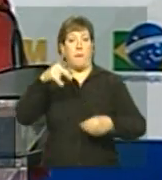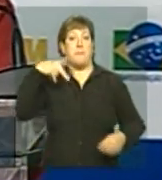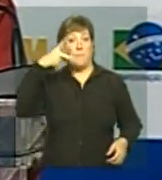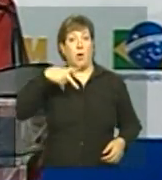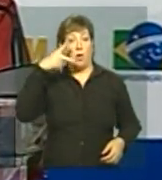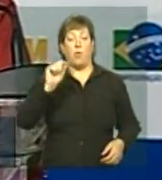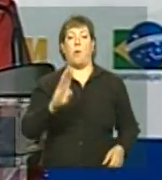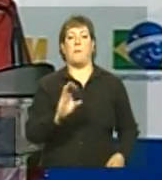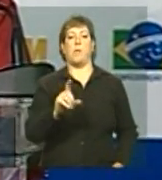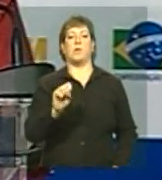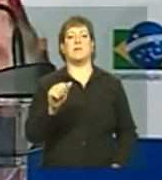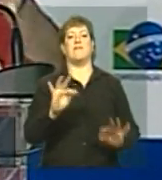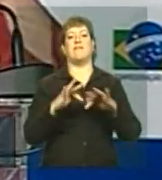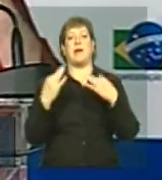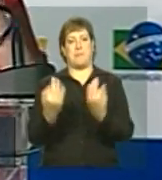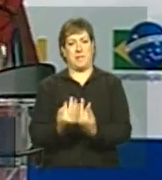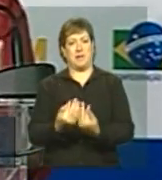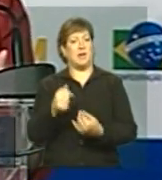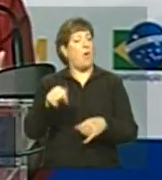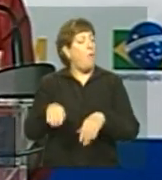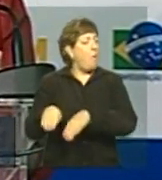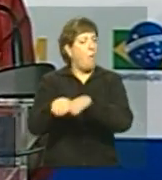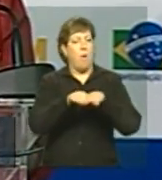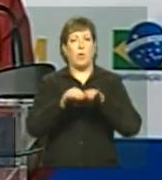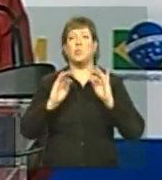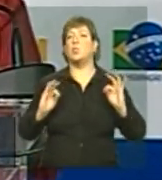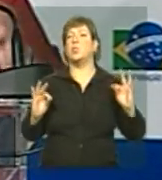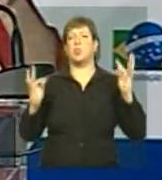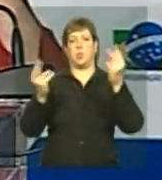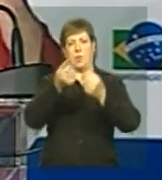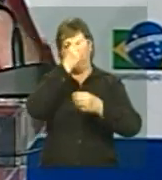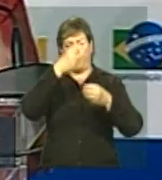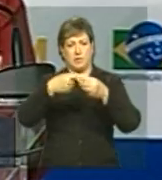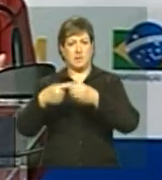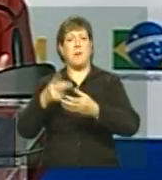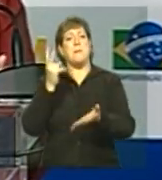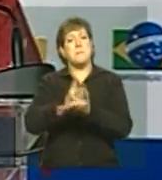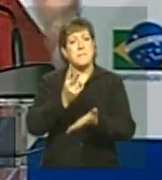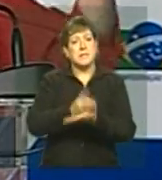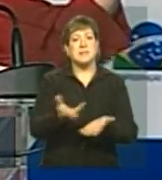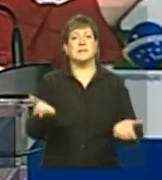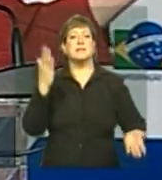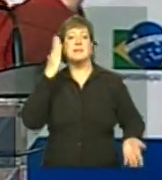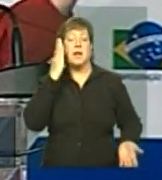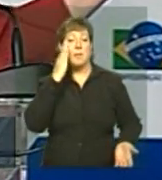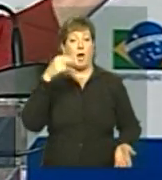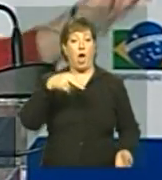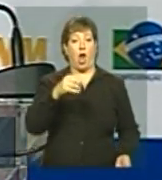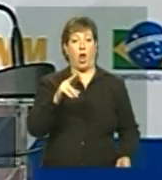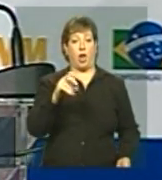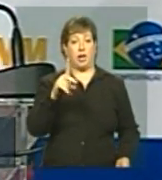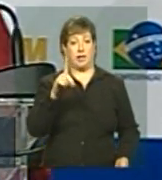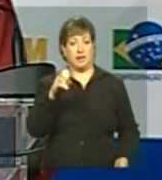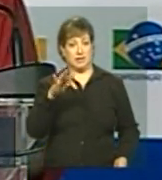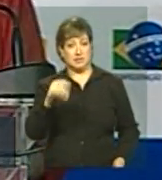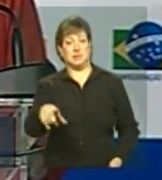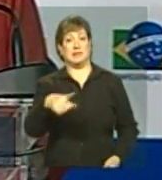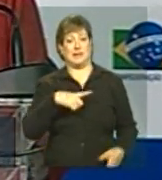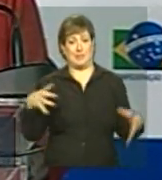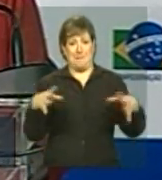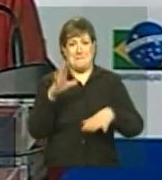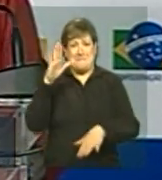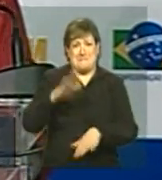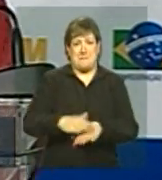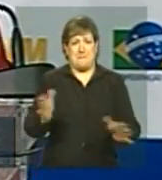que é o Bolsa Família. É igual para todos os municípios. Mesmo sabendo que no Nordeste e no Norte se concentra a pobreza